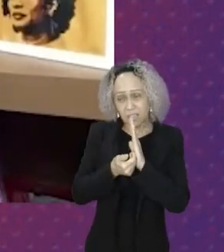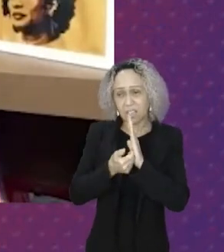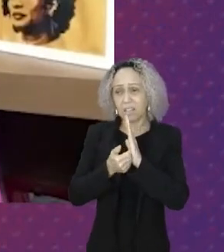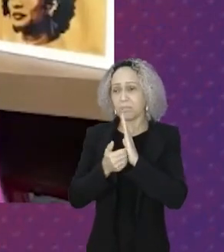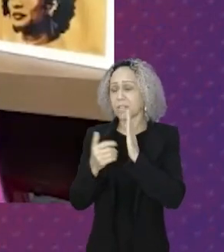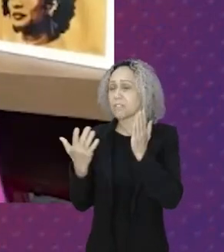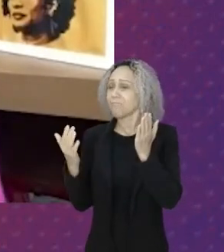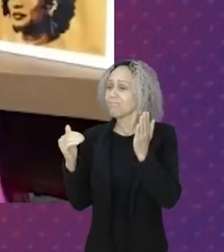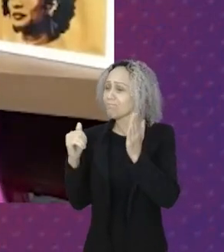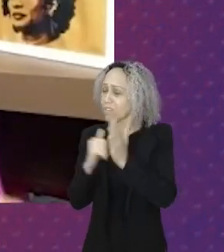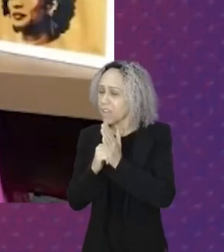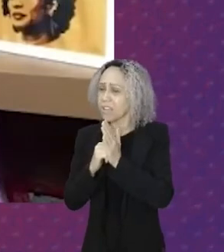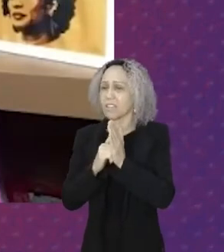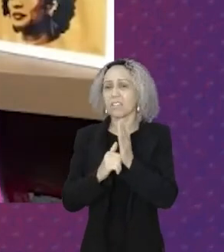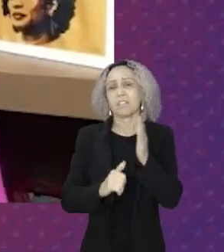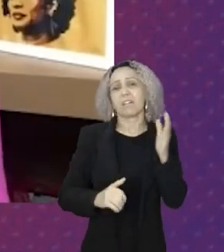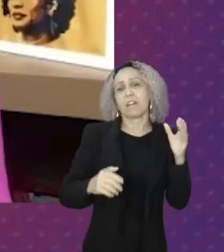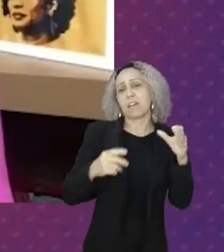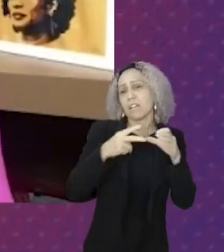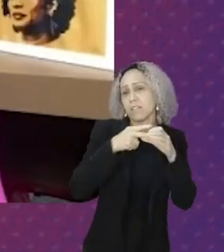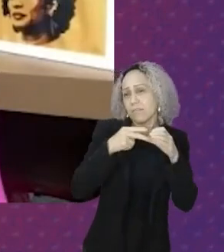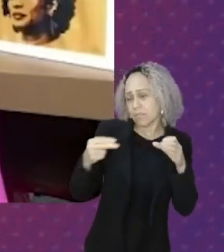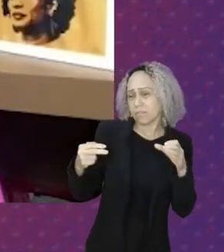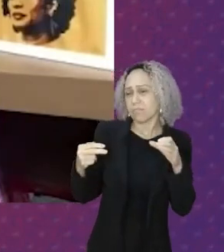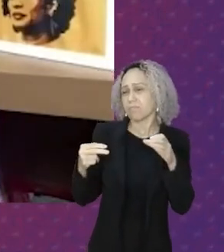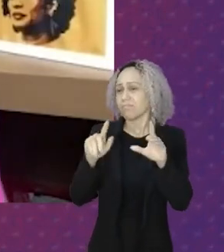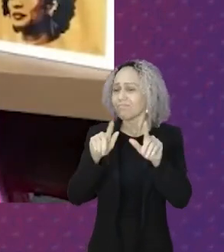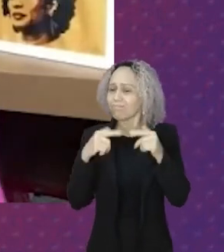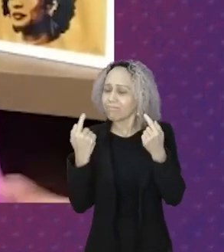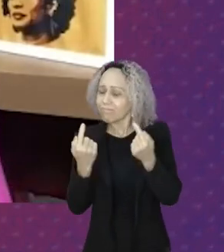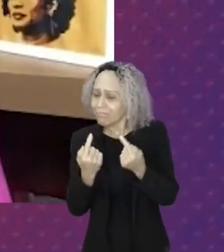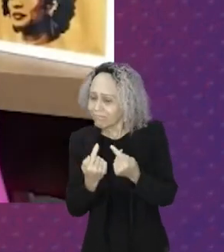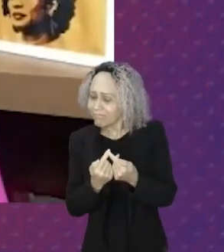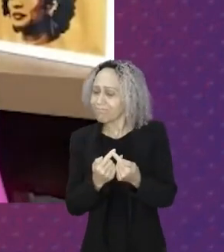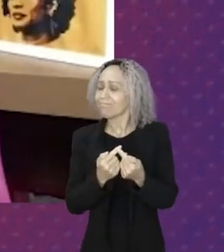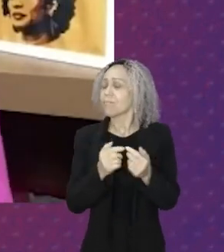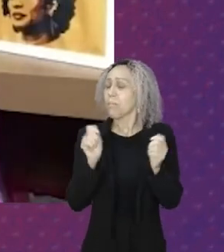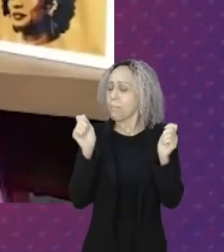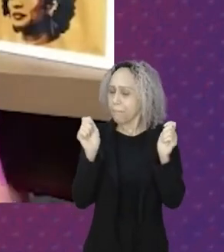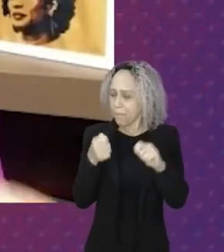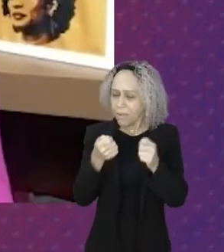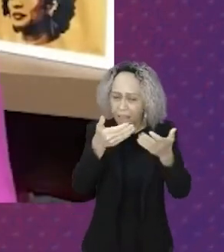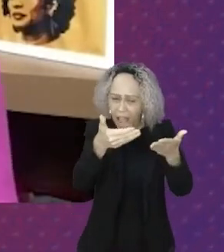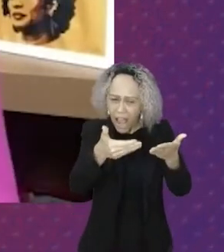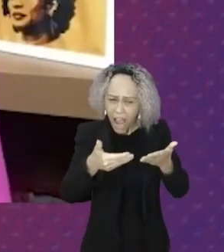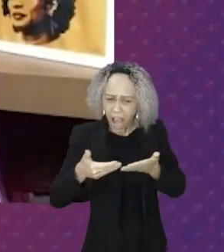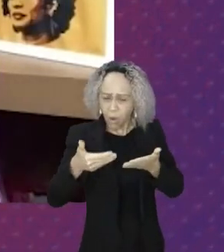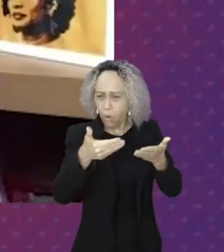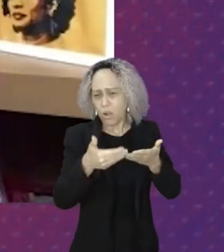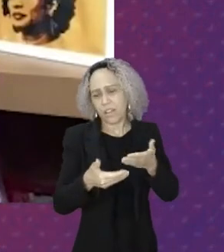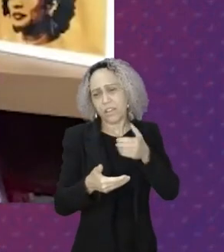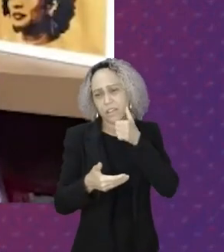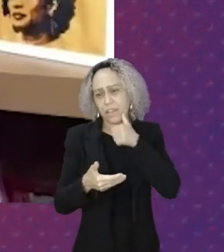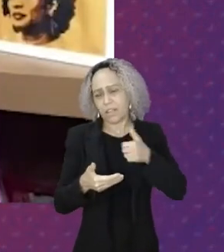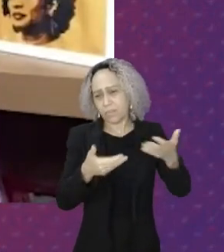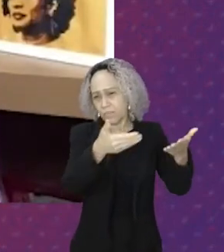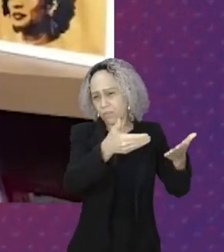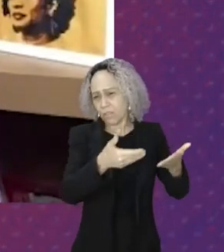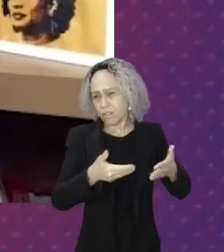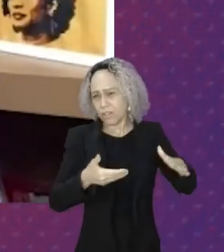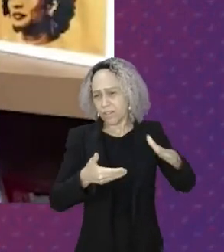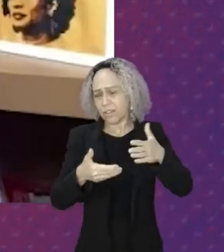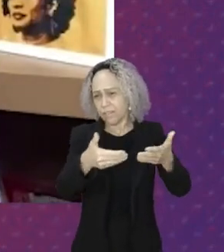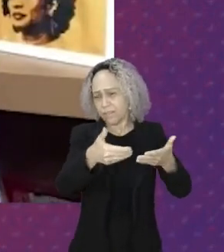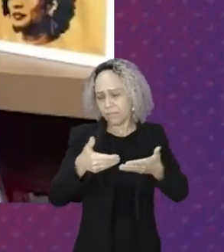punição para quem realmente reproduz violência política de gênero